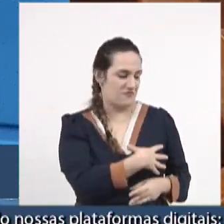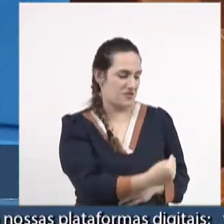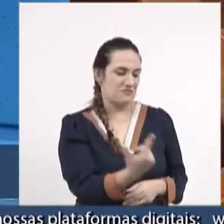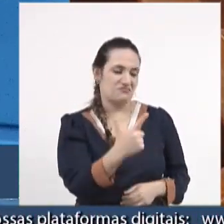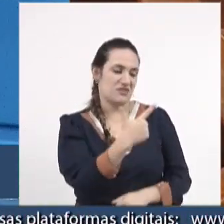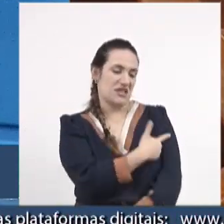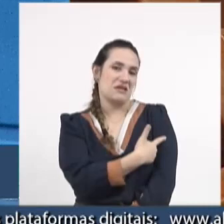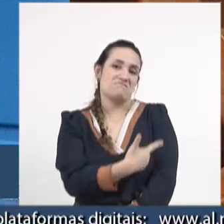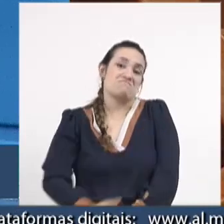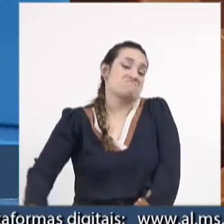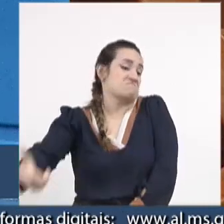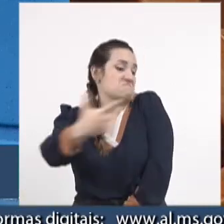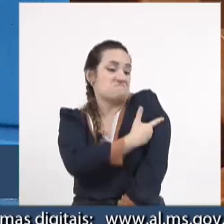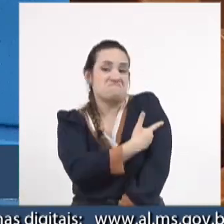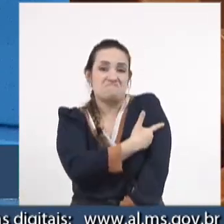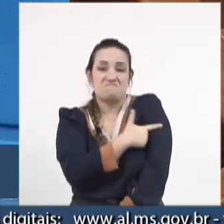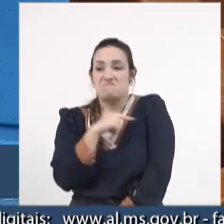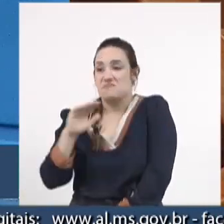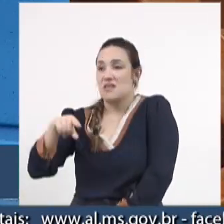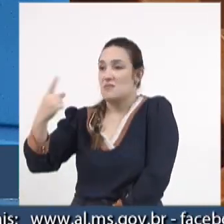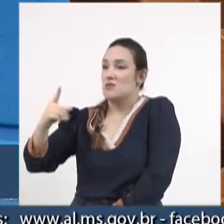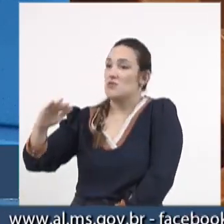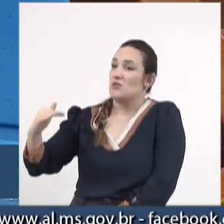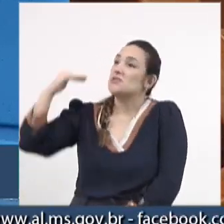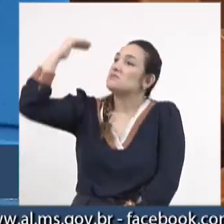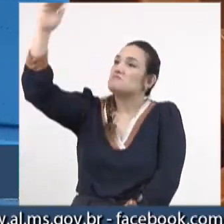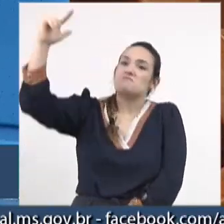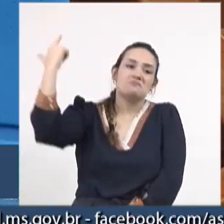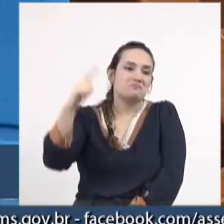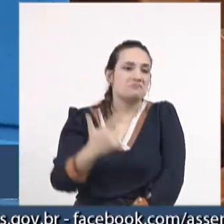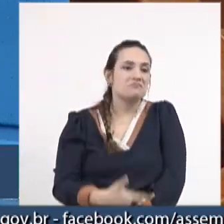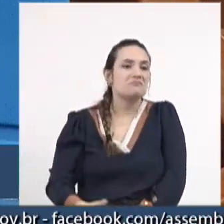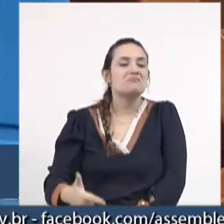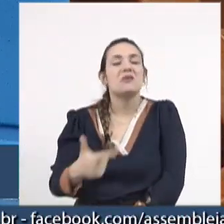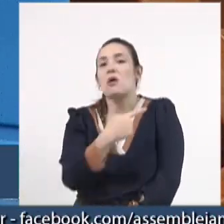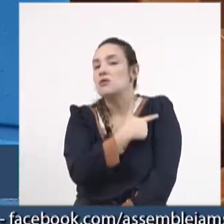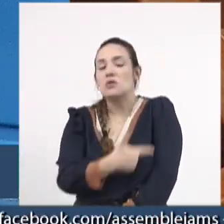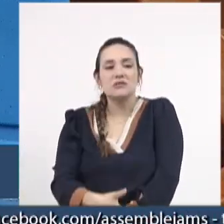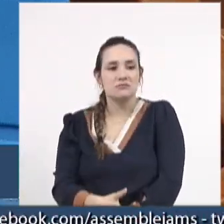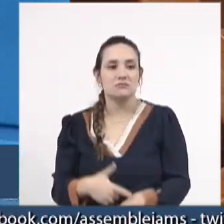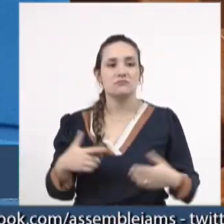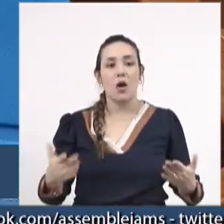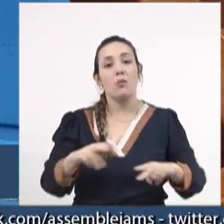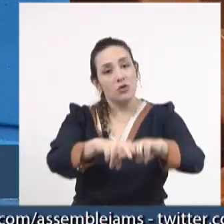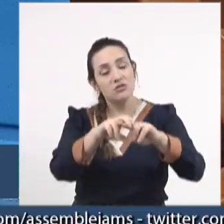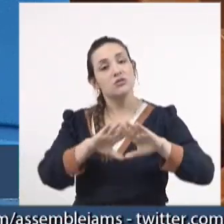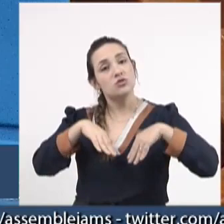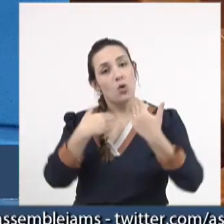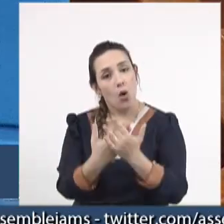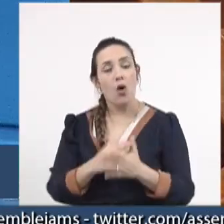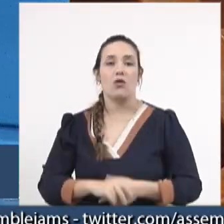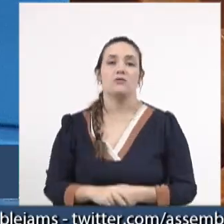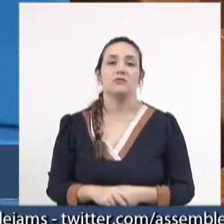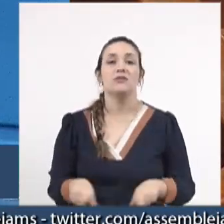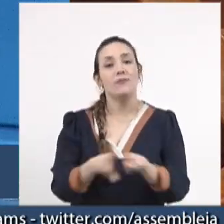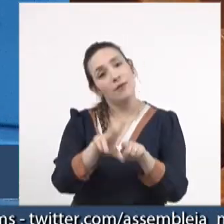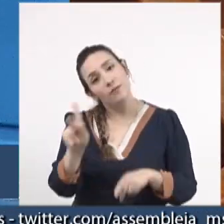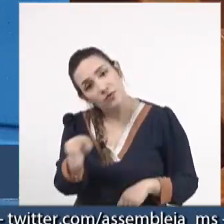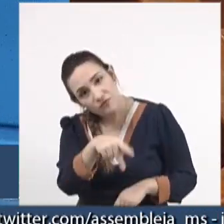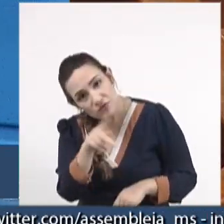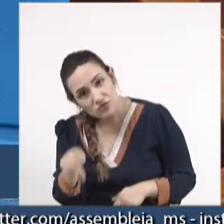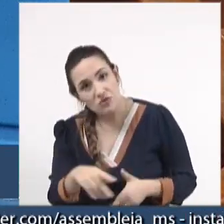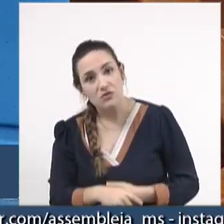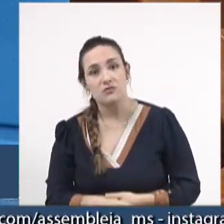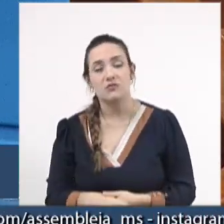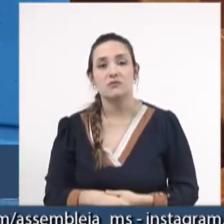mal educados, né, vão ser adultos mal educados. Então, a escola, os